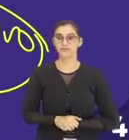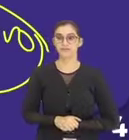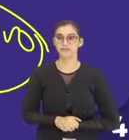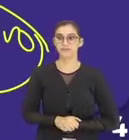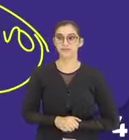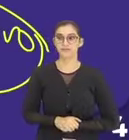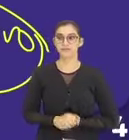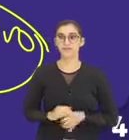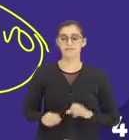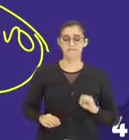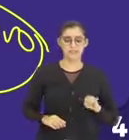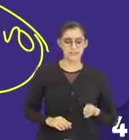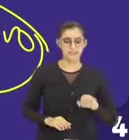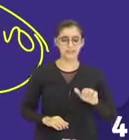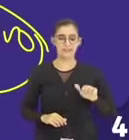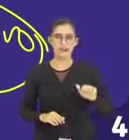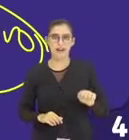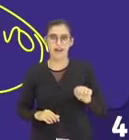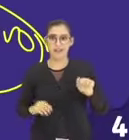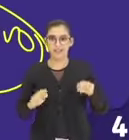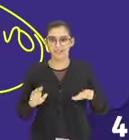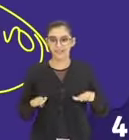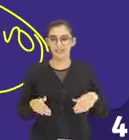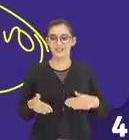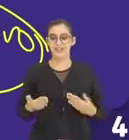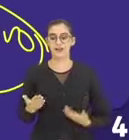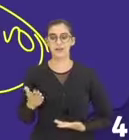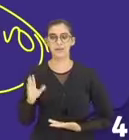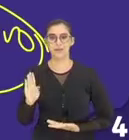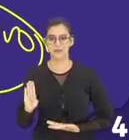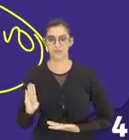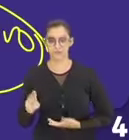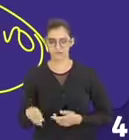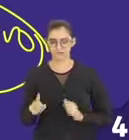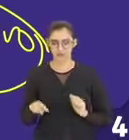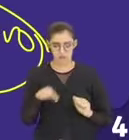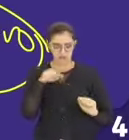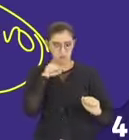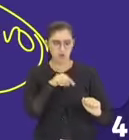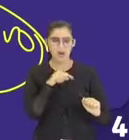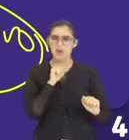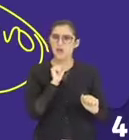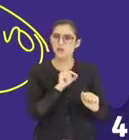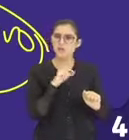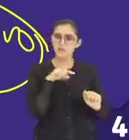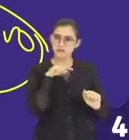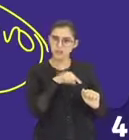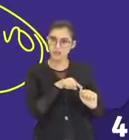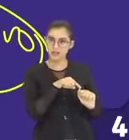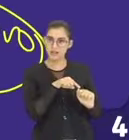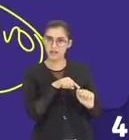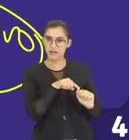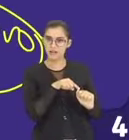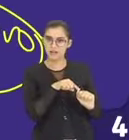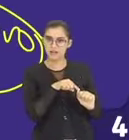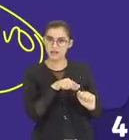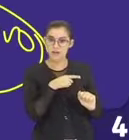Então, o que é se A? A seria o primeiro, seria a causa. B seria a consequência.